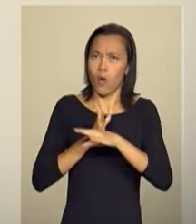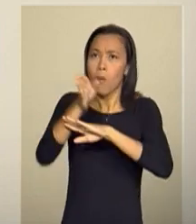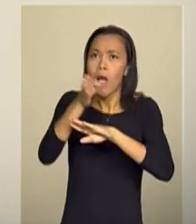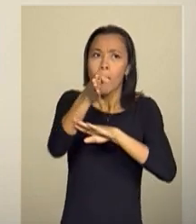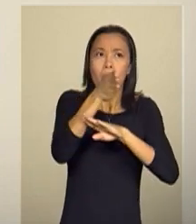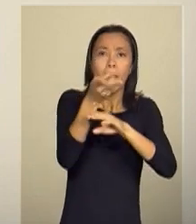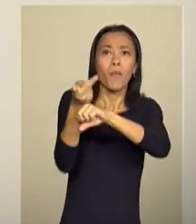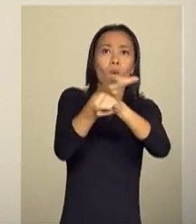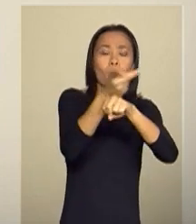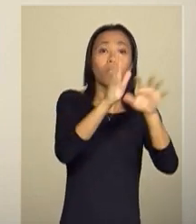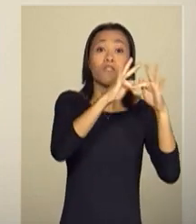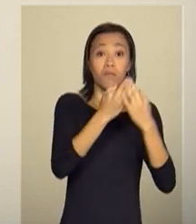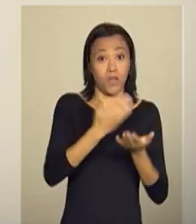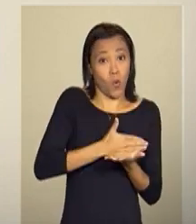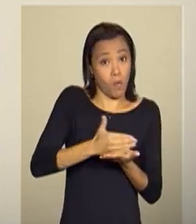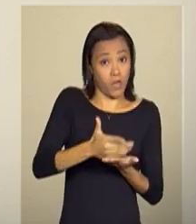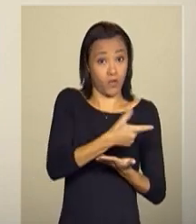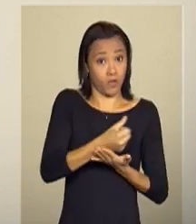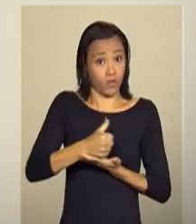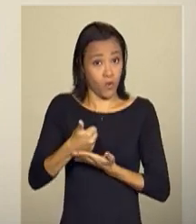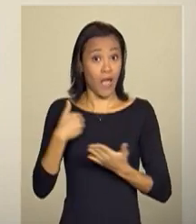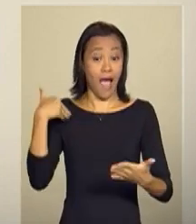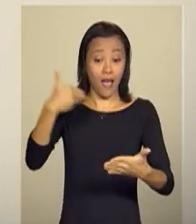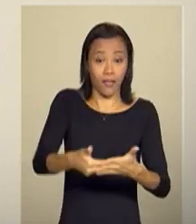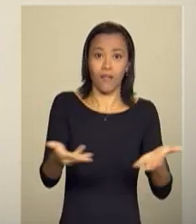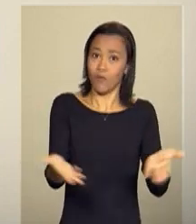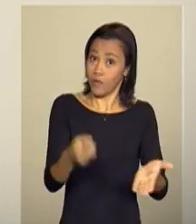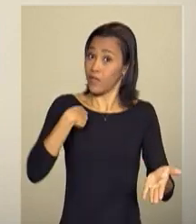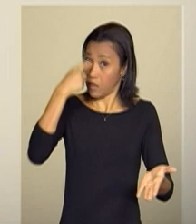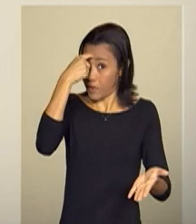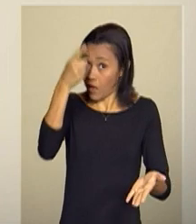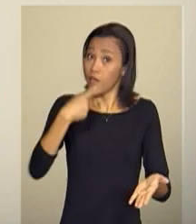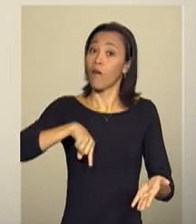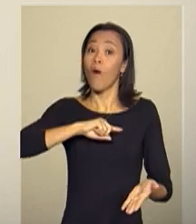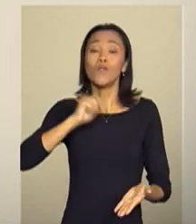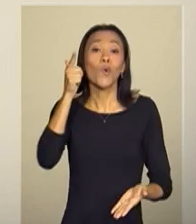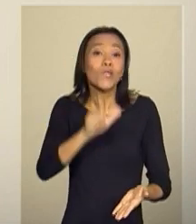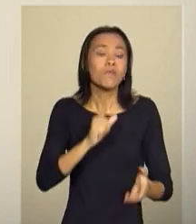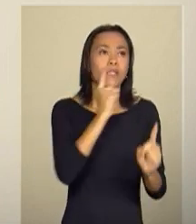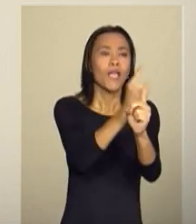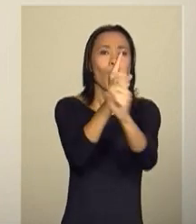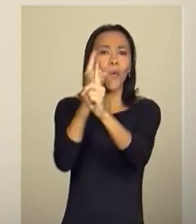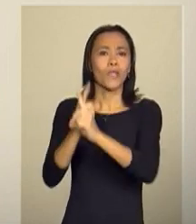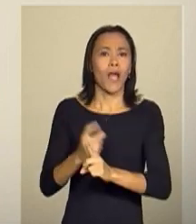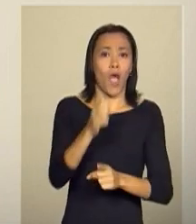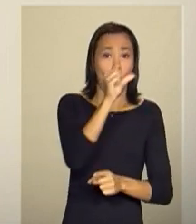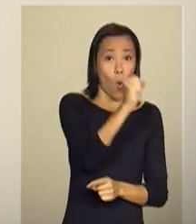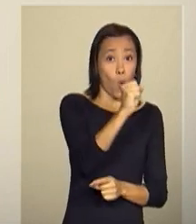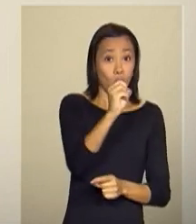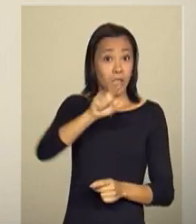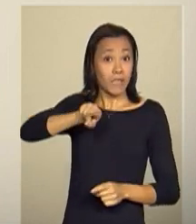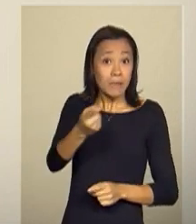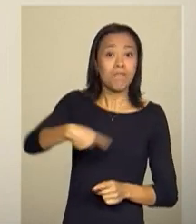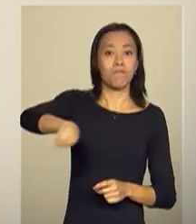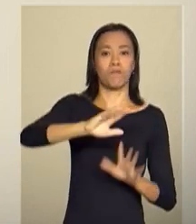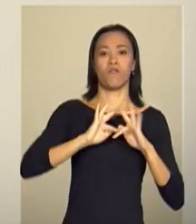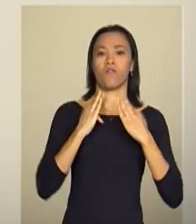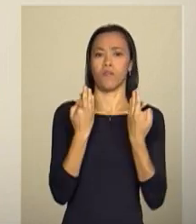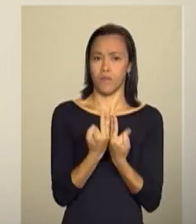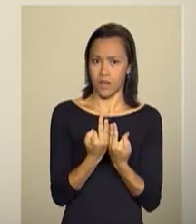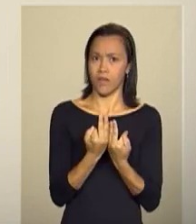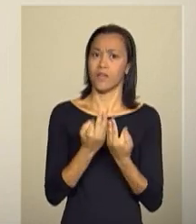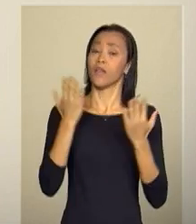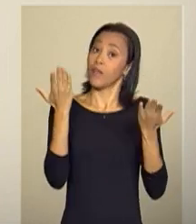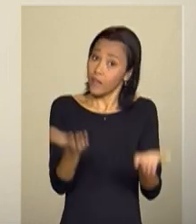Luciano desde 2011 até hoje para você ter uma ideia nós conseguimos localizar 800.000 famílias que